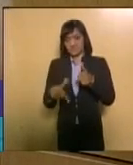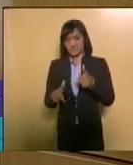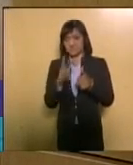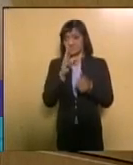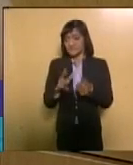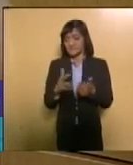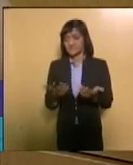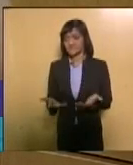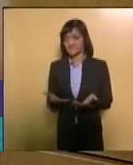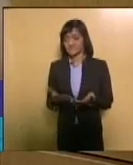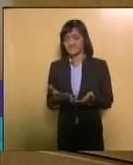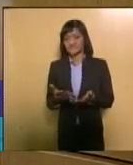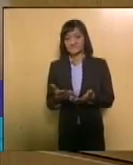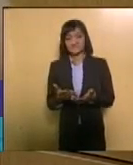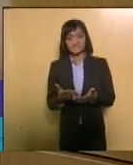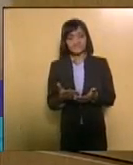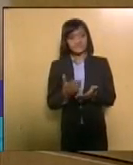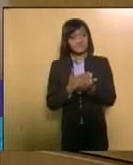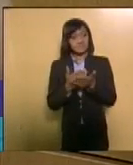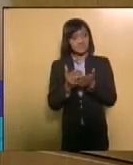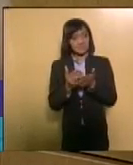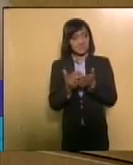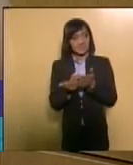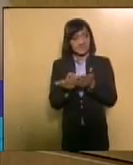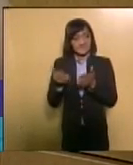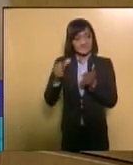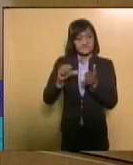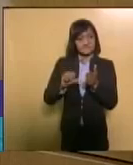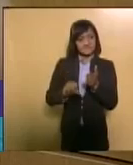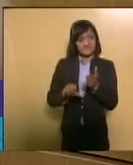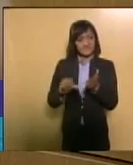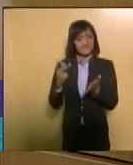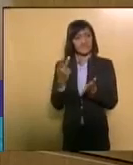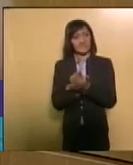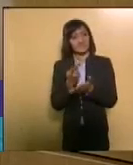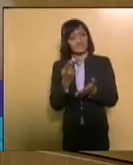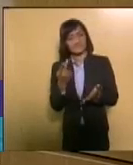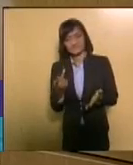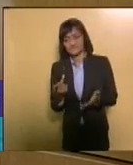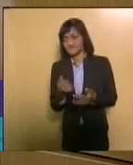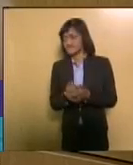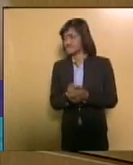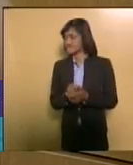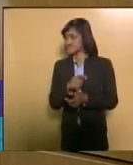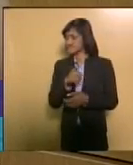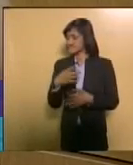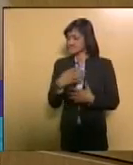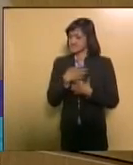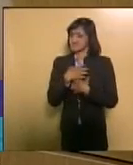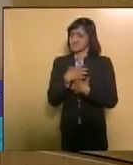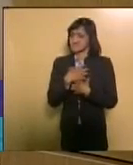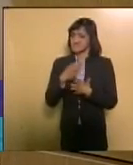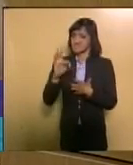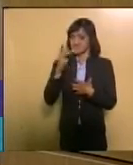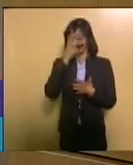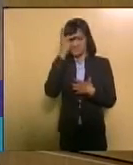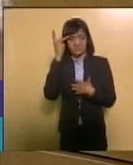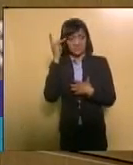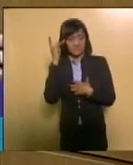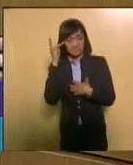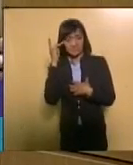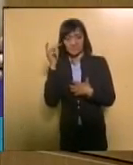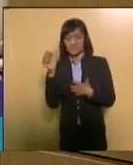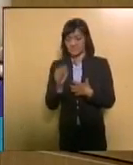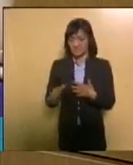e à medida que os resultados negativos eles vem eles vão acontecendo você vai frustrando a expectativa de todo mundo que tá na ponta é assistente